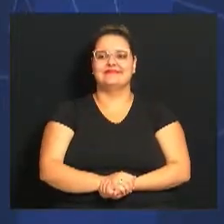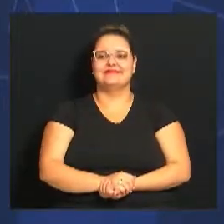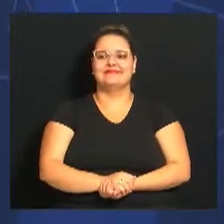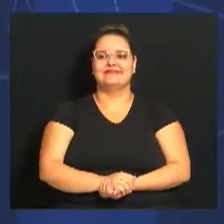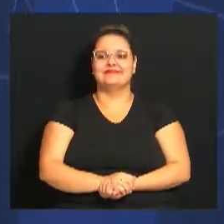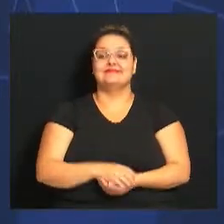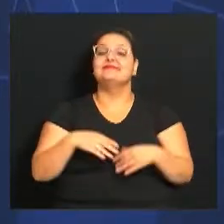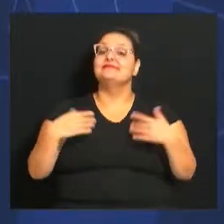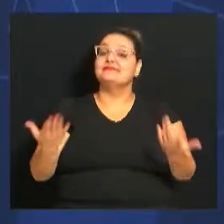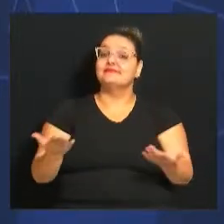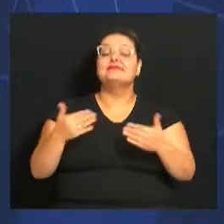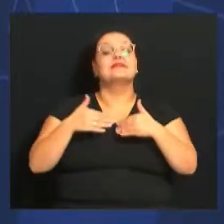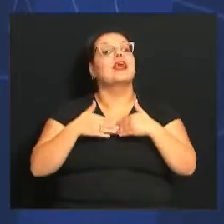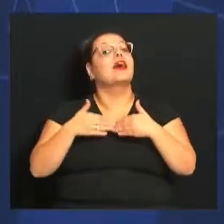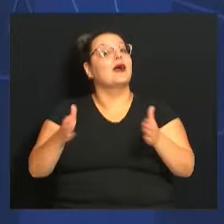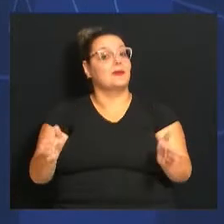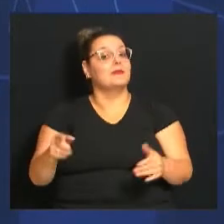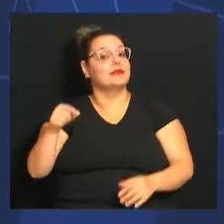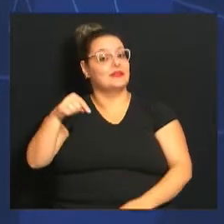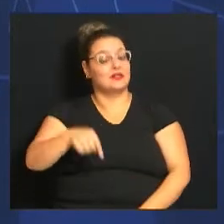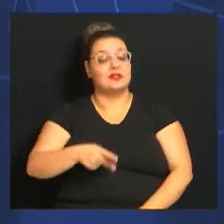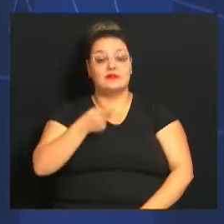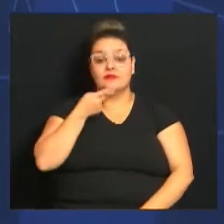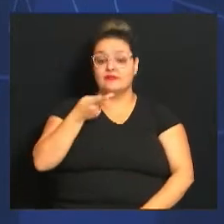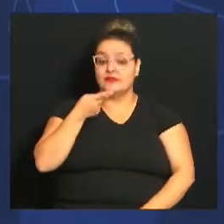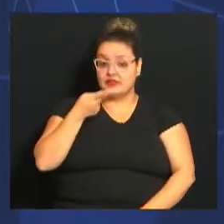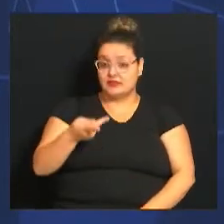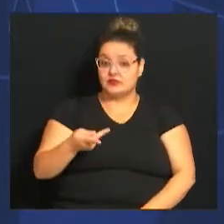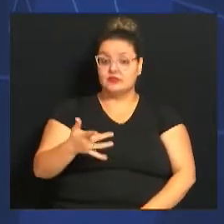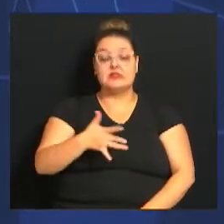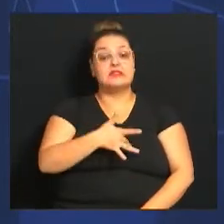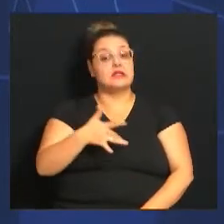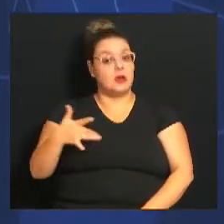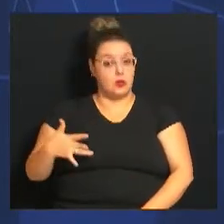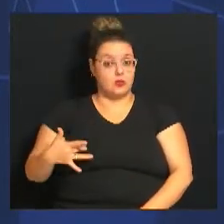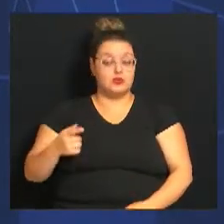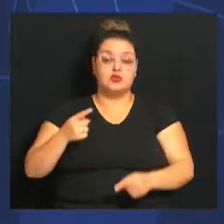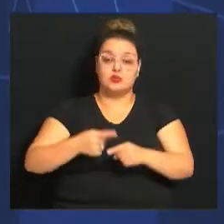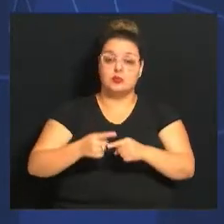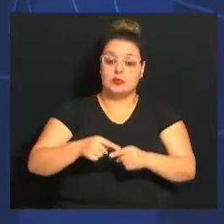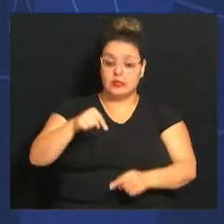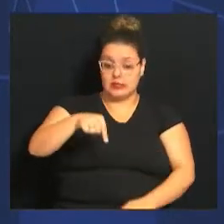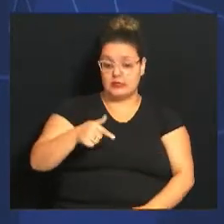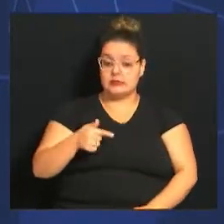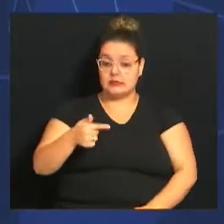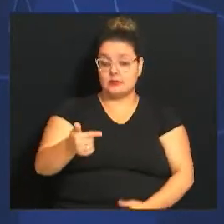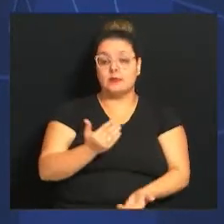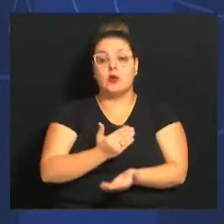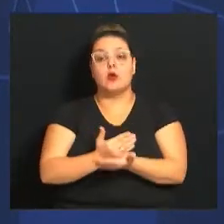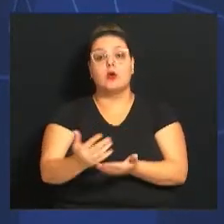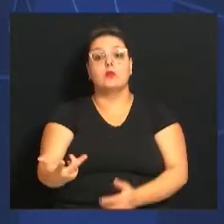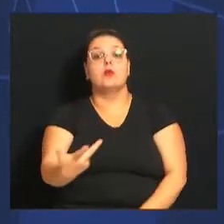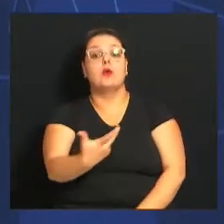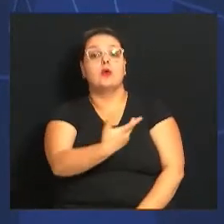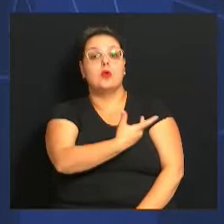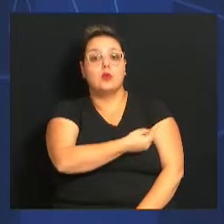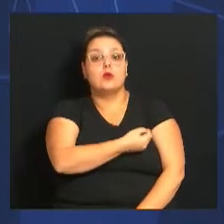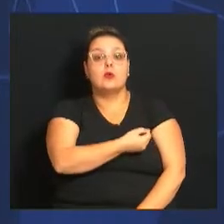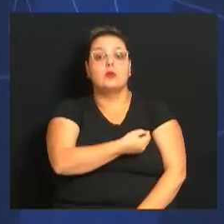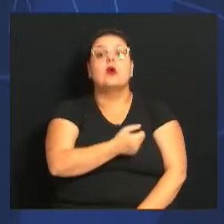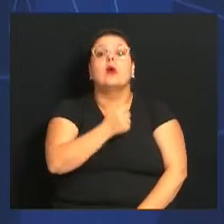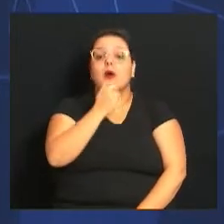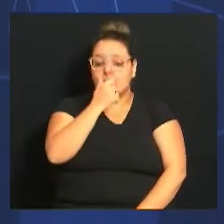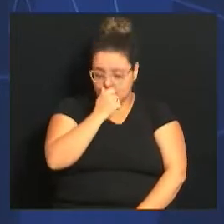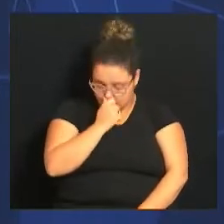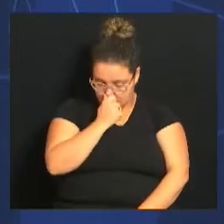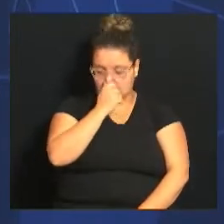E a gente abre esta edição falando sobre saúde, porque nesta semana foi iniciada a vacinação contra a gripe para